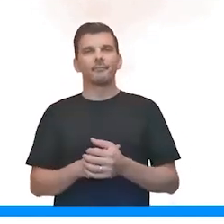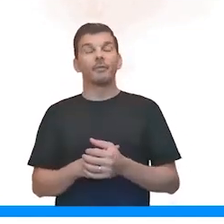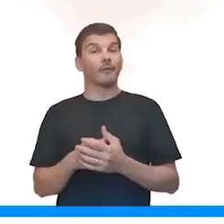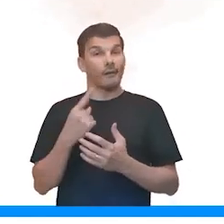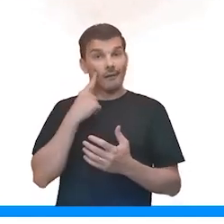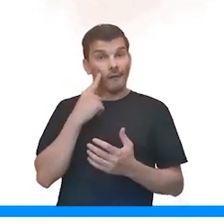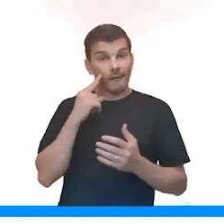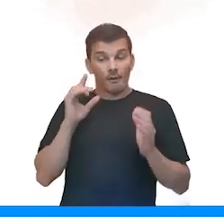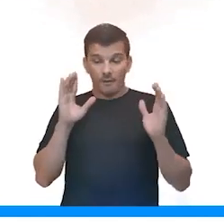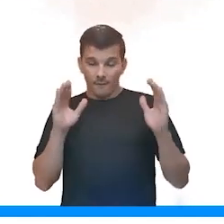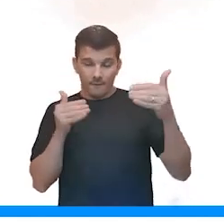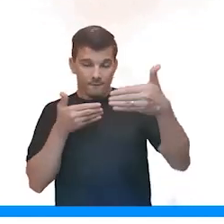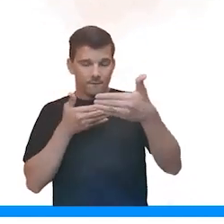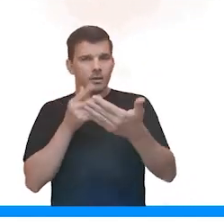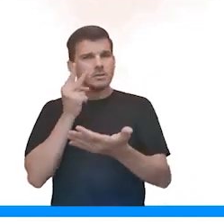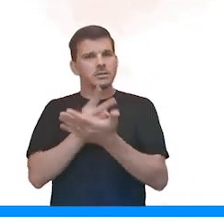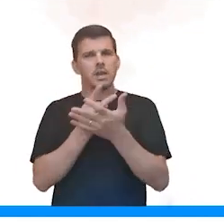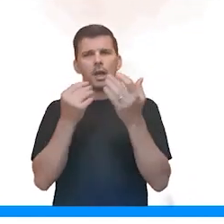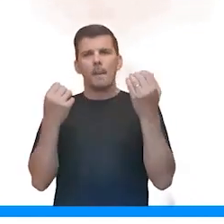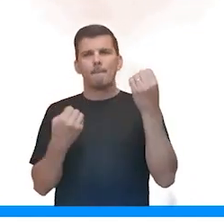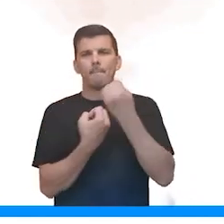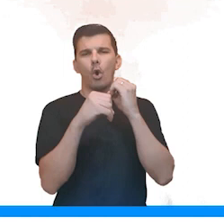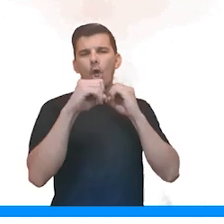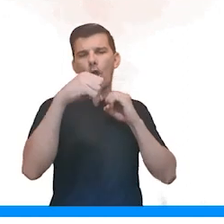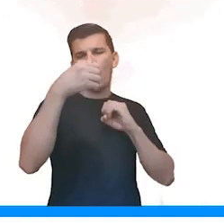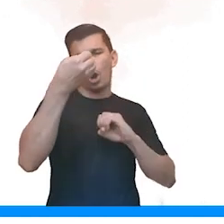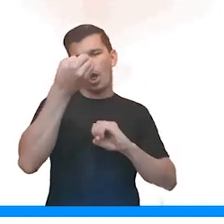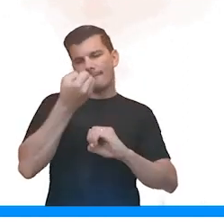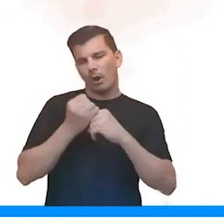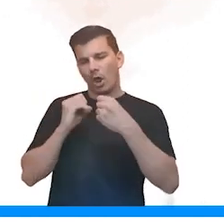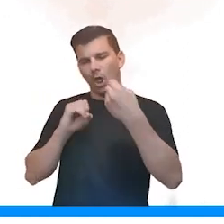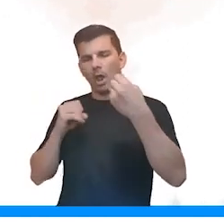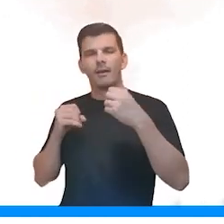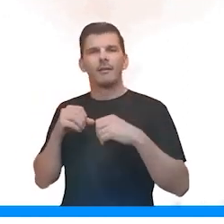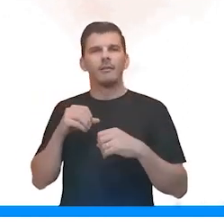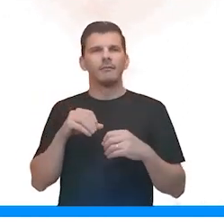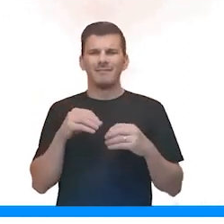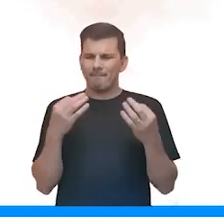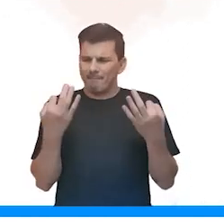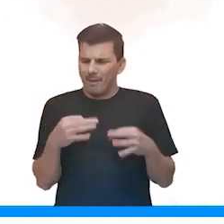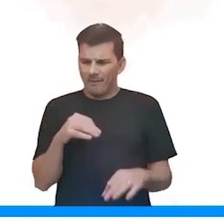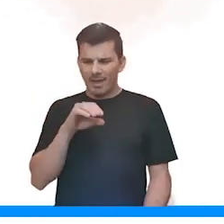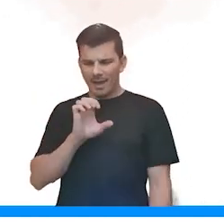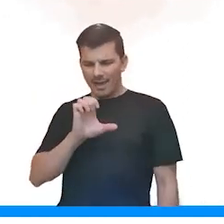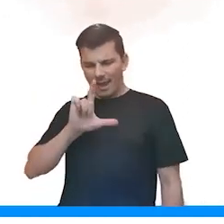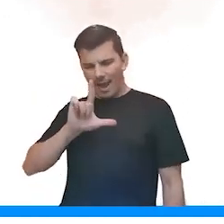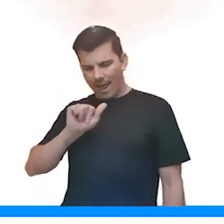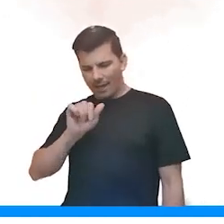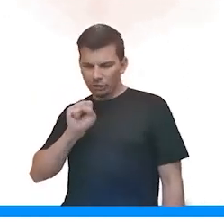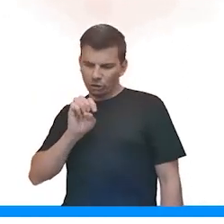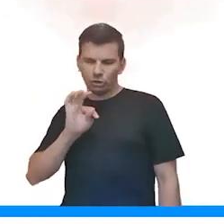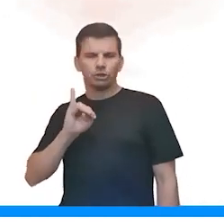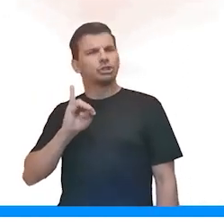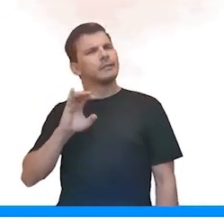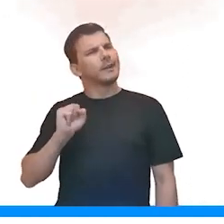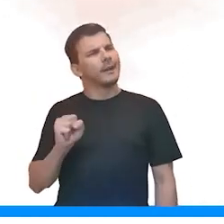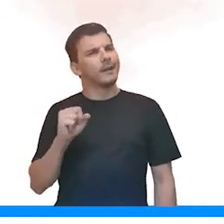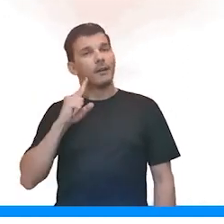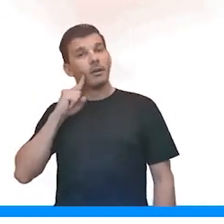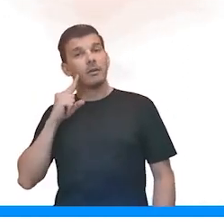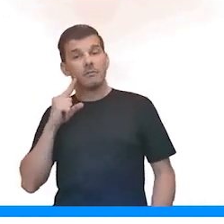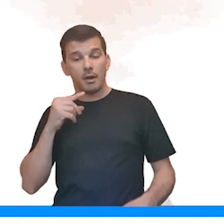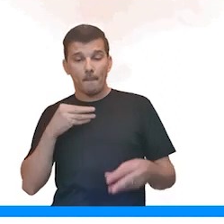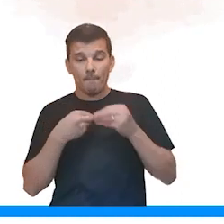bom? Com paredes do recipiente, sendo essa colisão perfeitamente elástica. O que é uma colisão